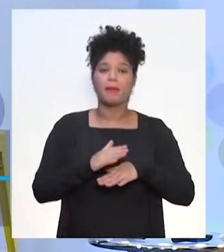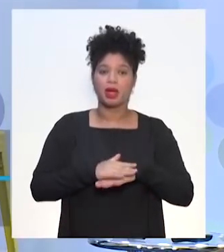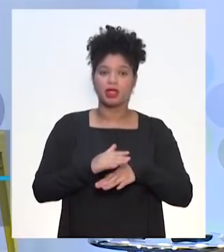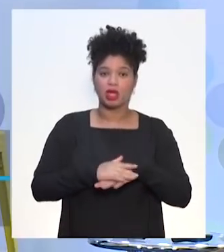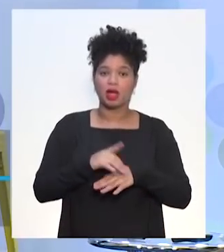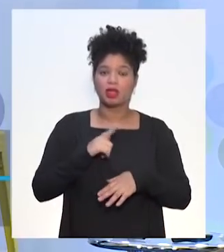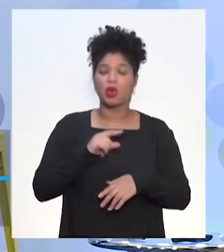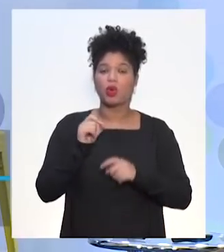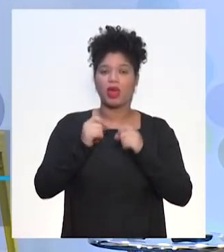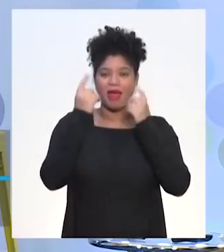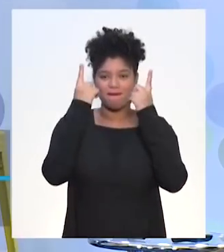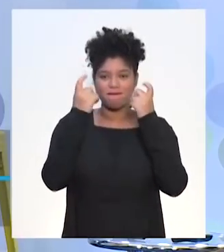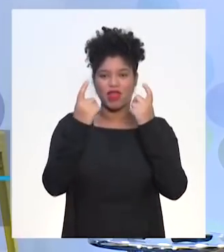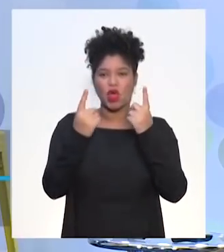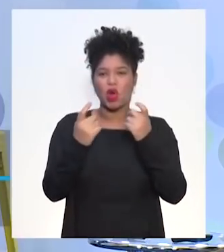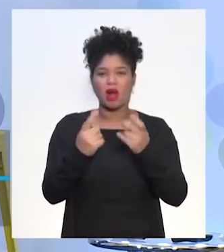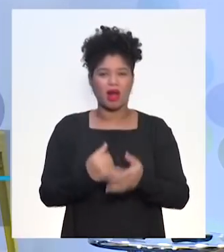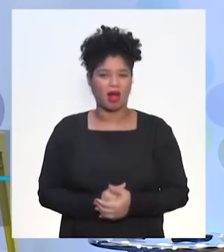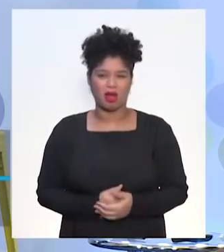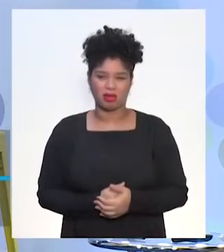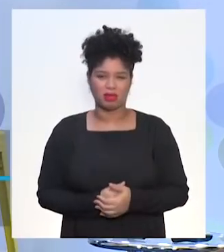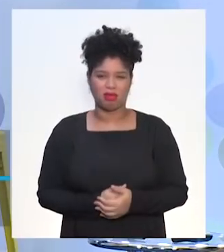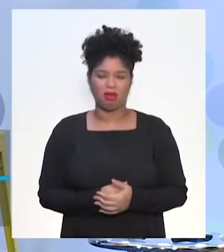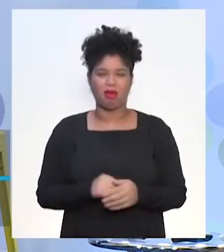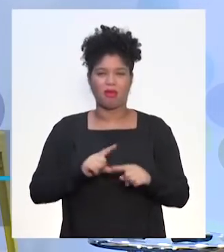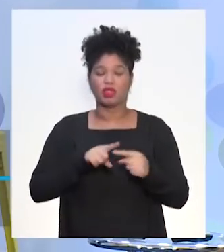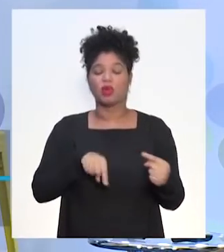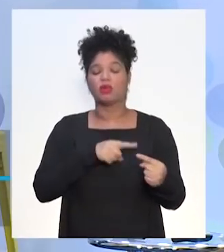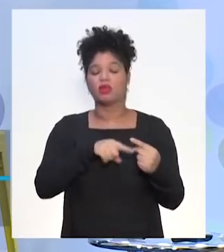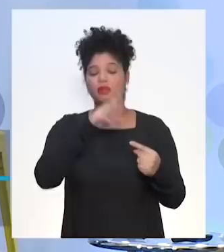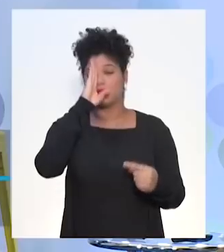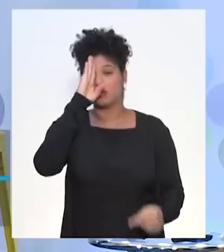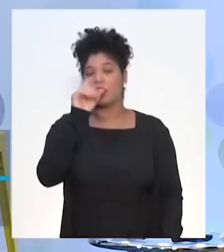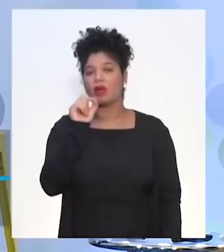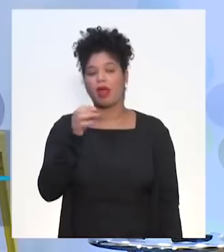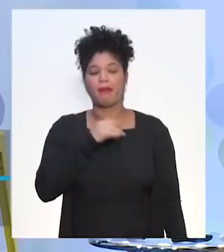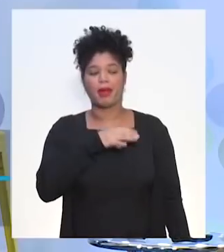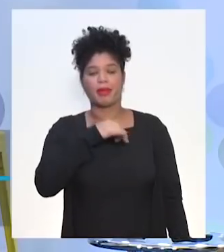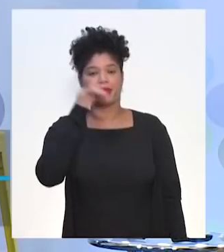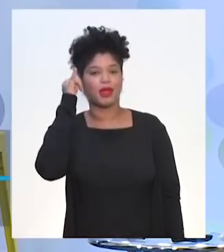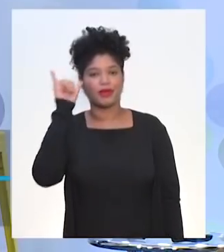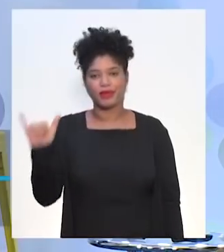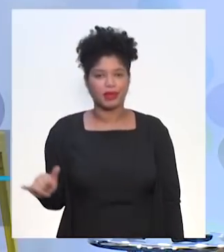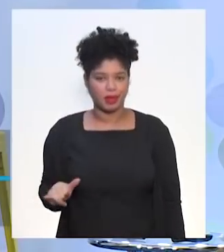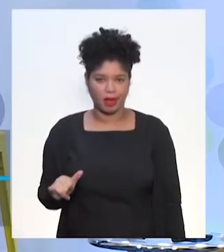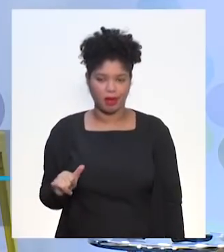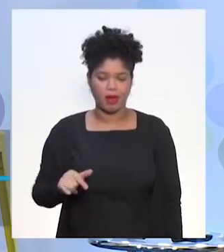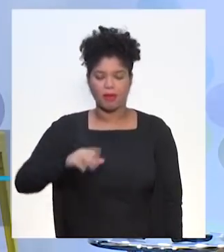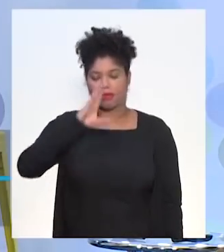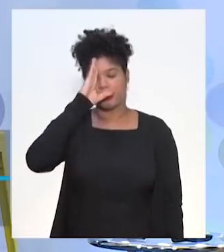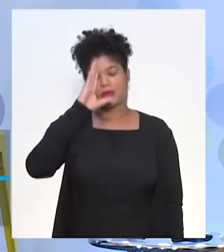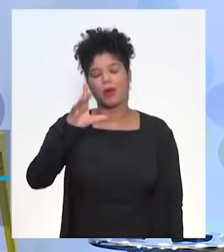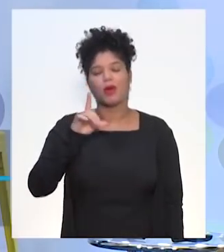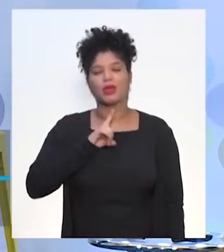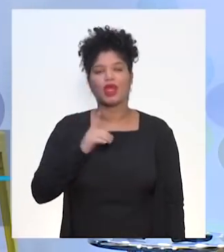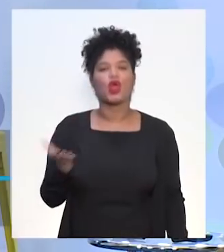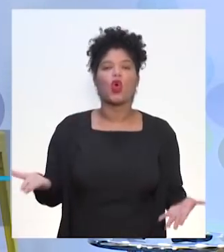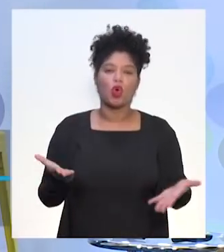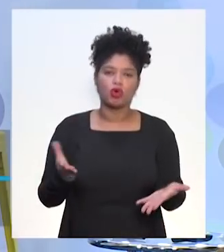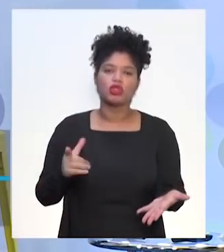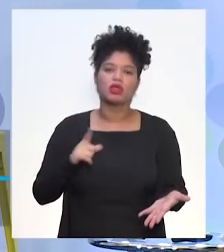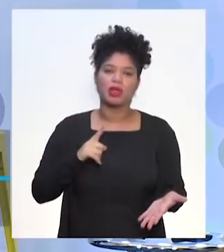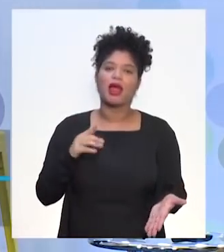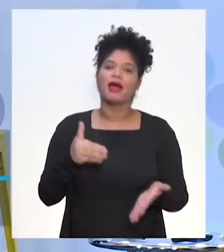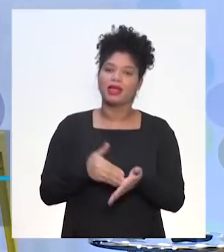extremamente violentas em nome de se evitar o medo. Aqui, no caso, o bicho-papão, o comunismo. Que até hoje, né,